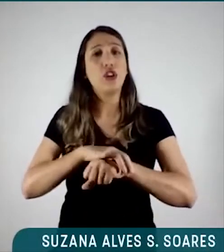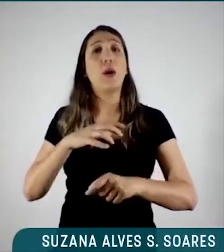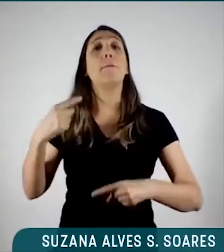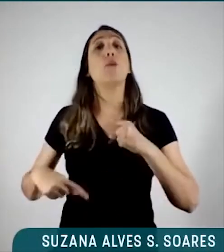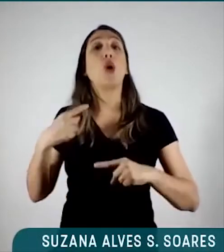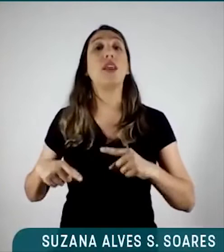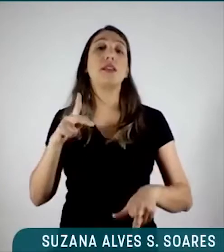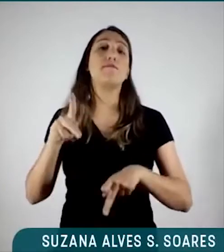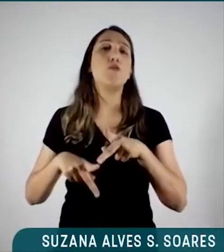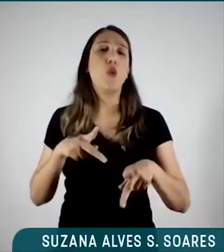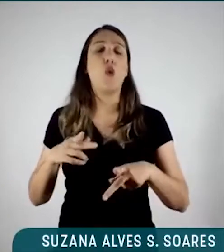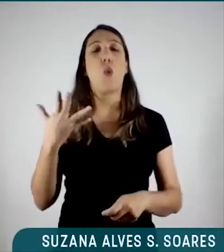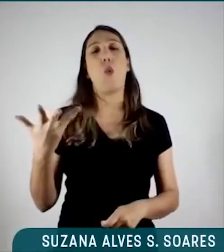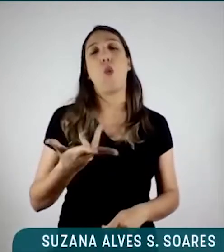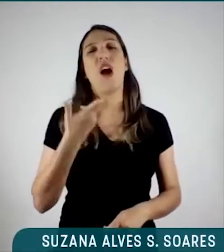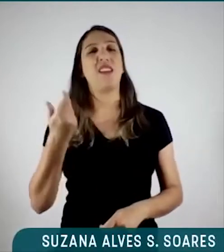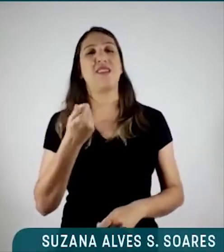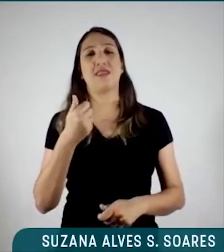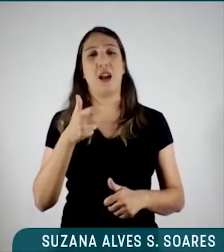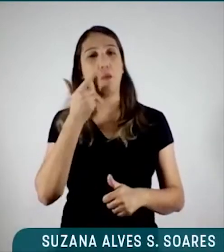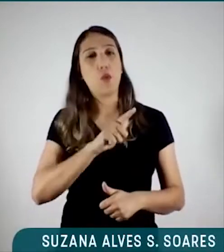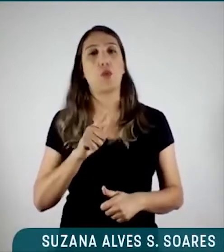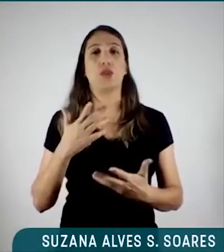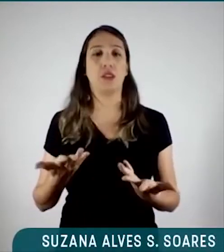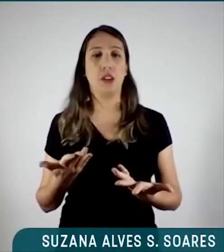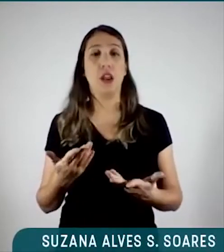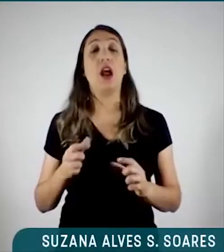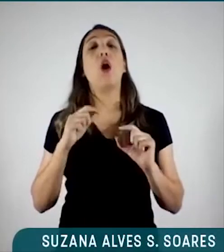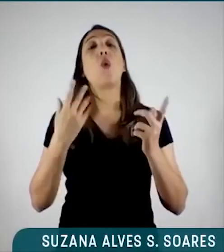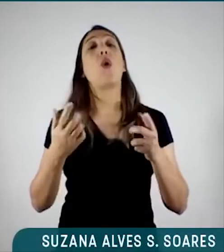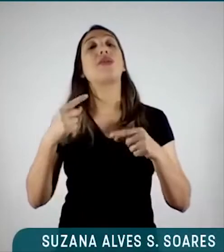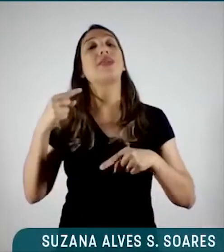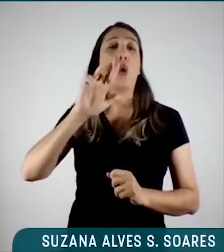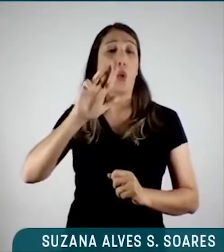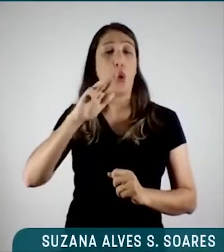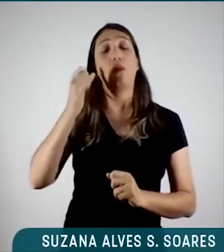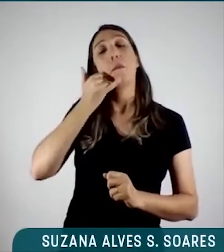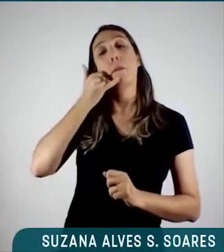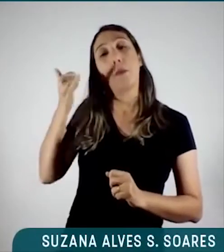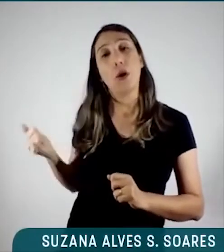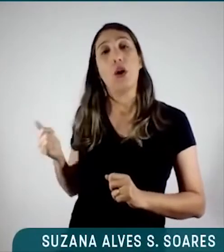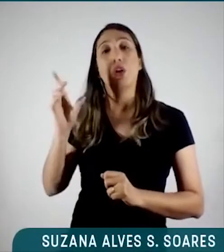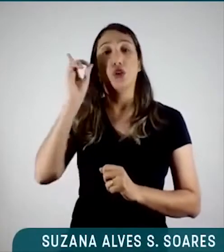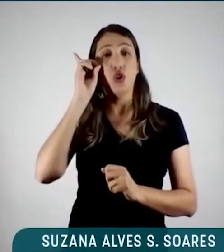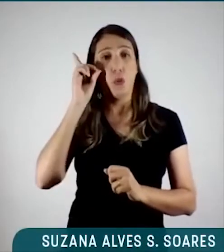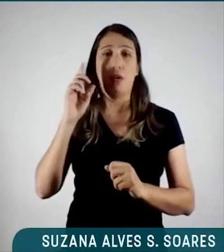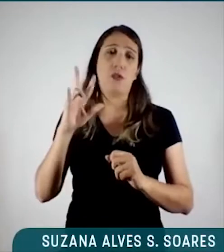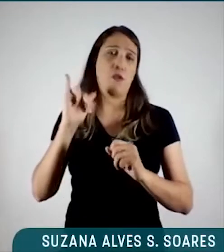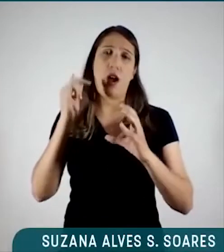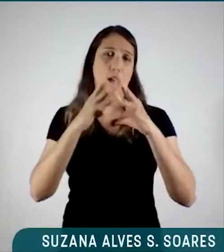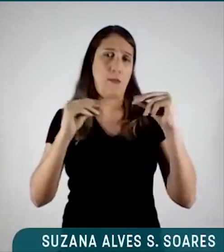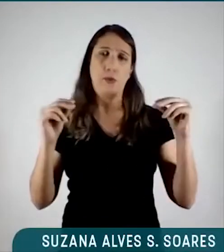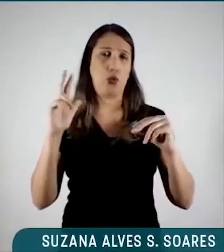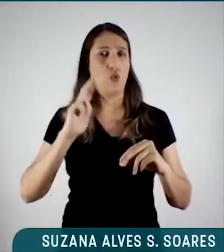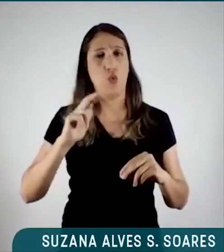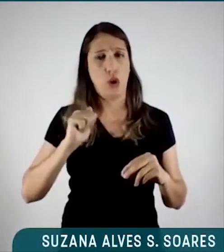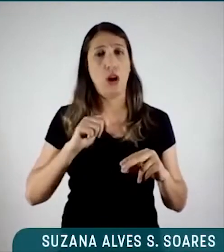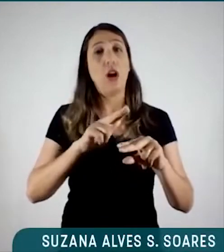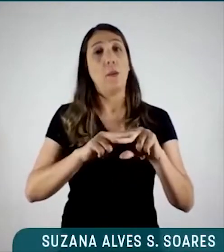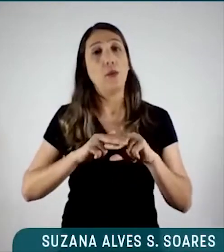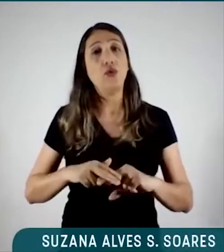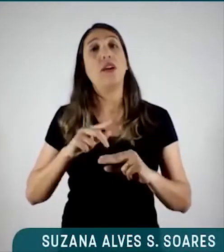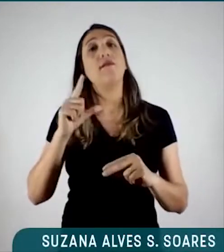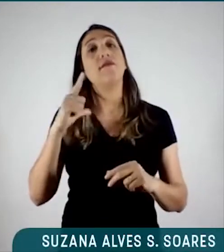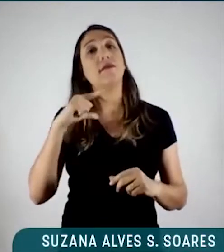com eficiência e com universalização. O debate das reformas estruturais. Então, eu acho que ela tem um problema de vício